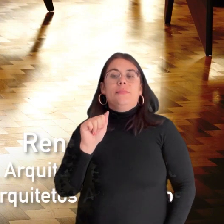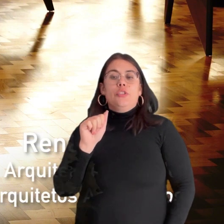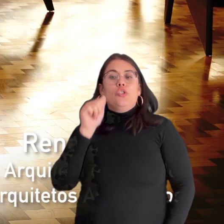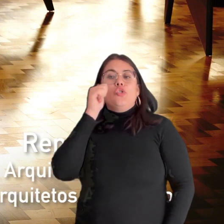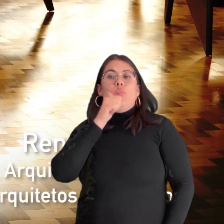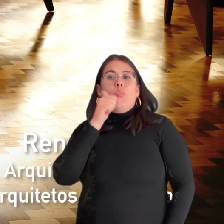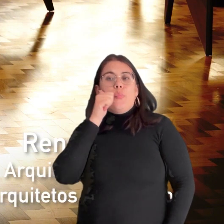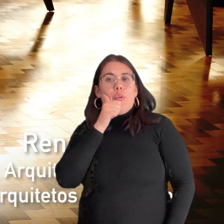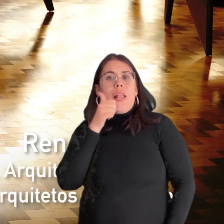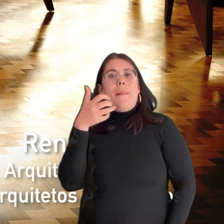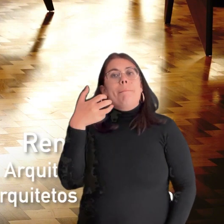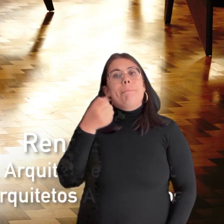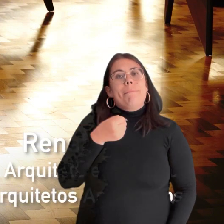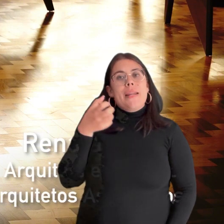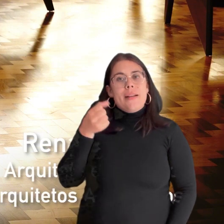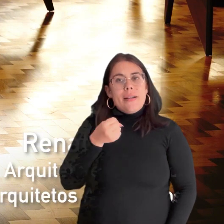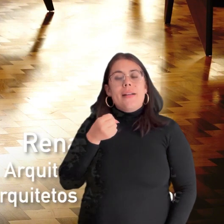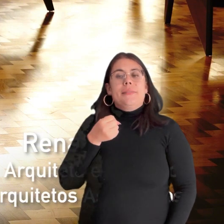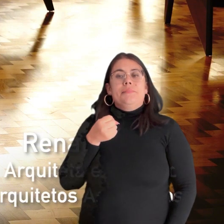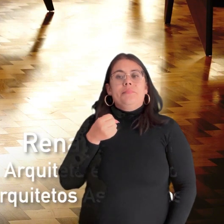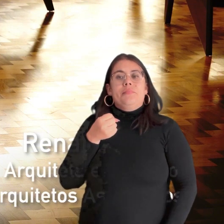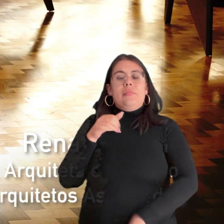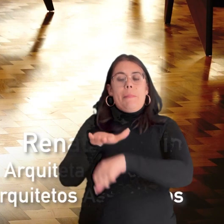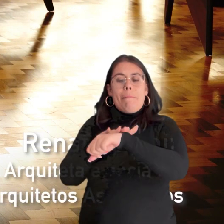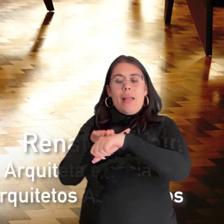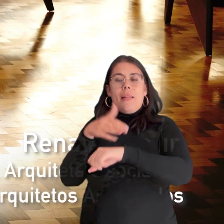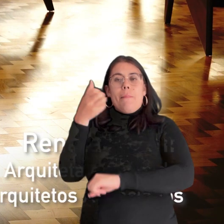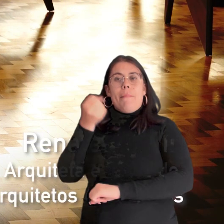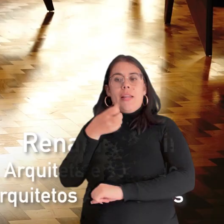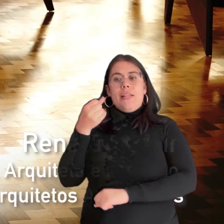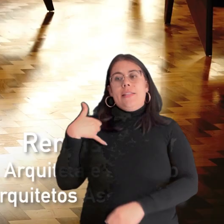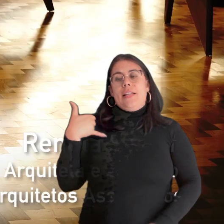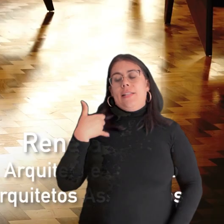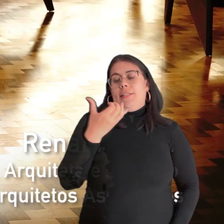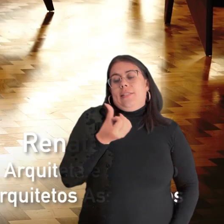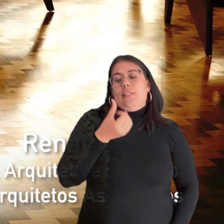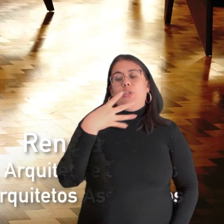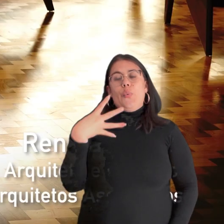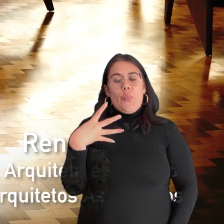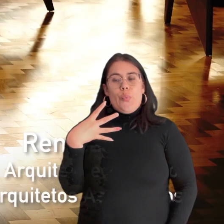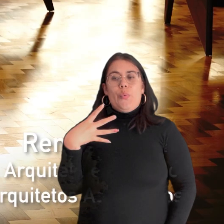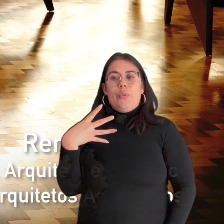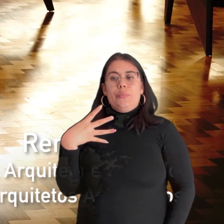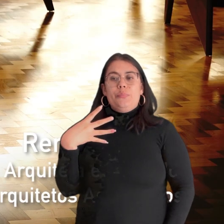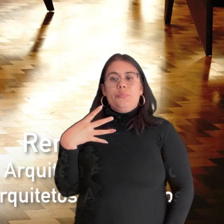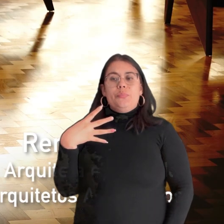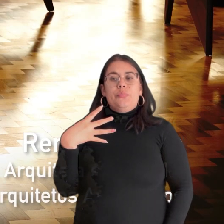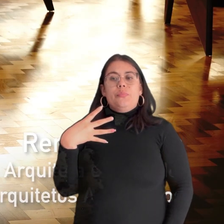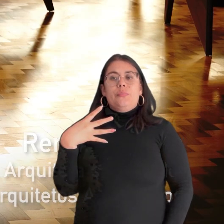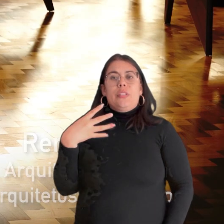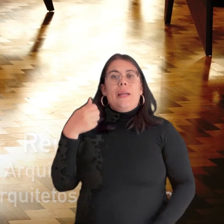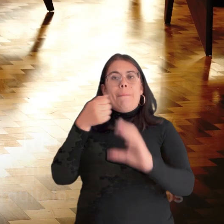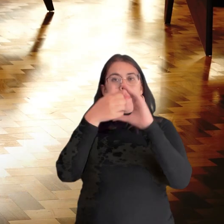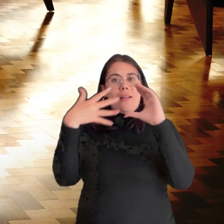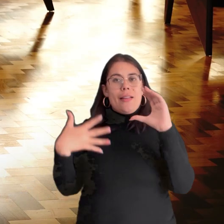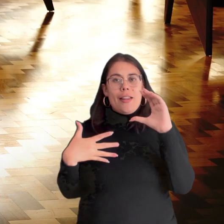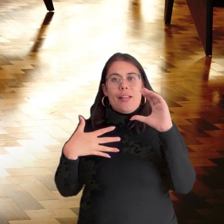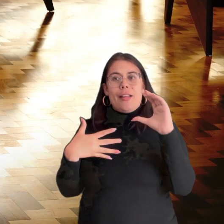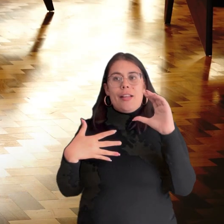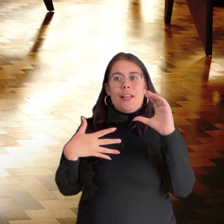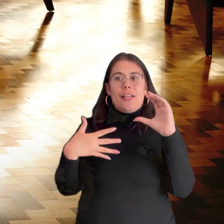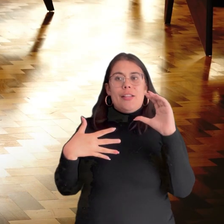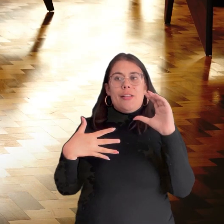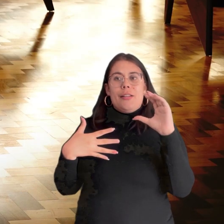tenho 64 anos. Minha característica pessoal é que eu sou pequena, de altura,